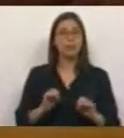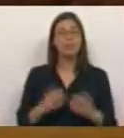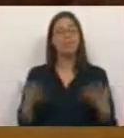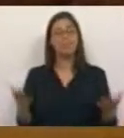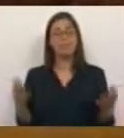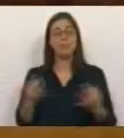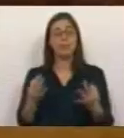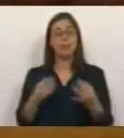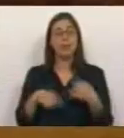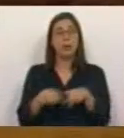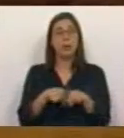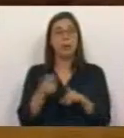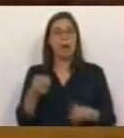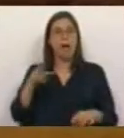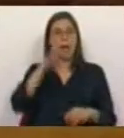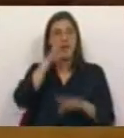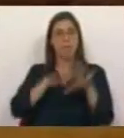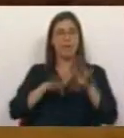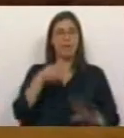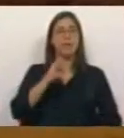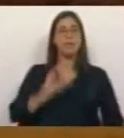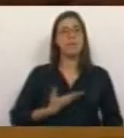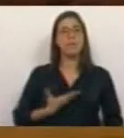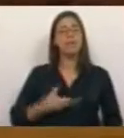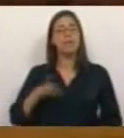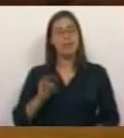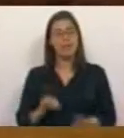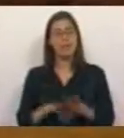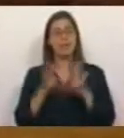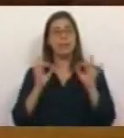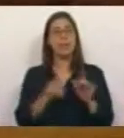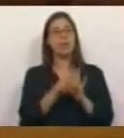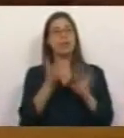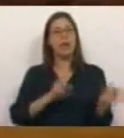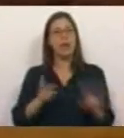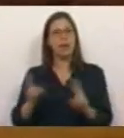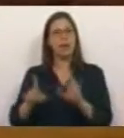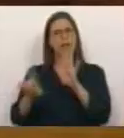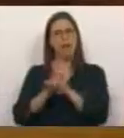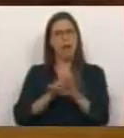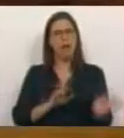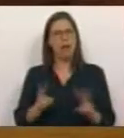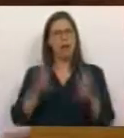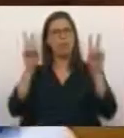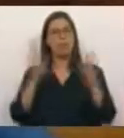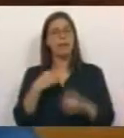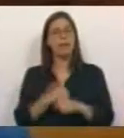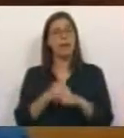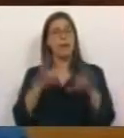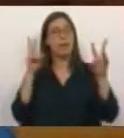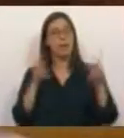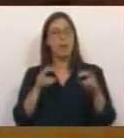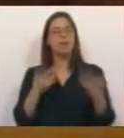que marcaram, aliás, a política do anterior governo, o PSD-CDS, assim como as várias alterações legislativas em matéria